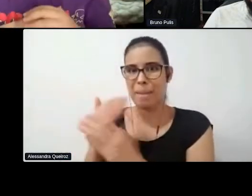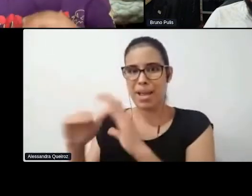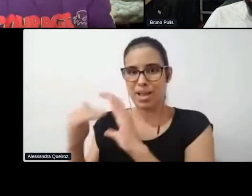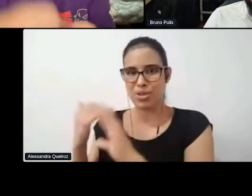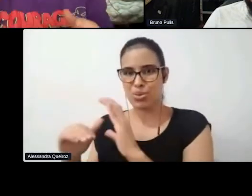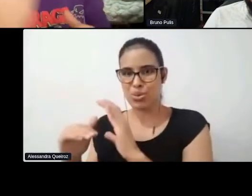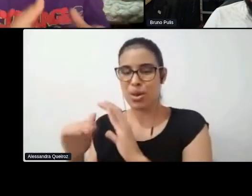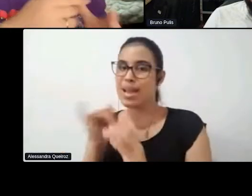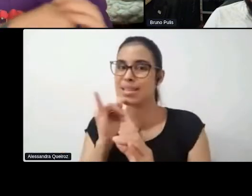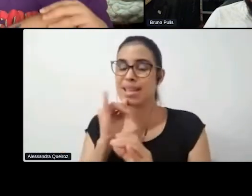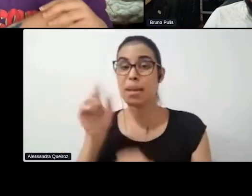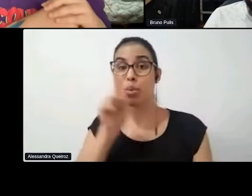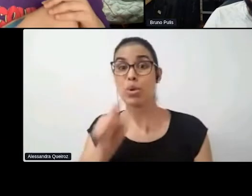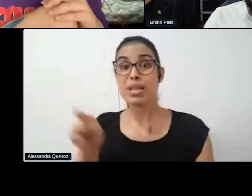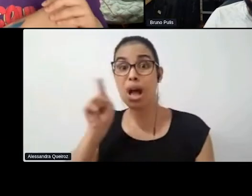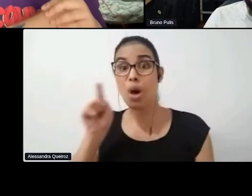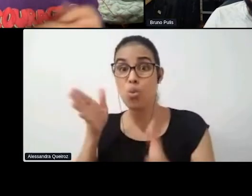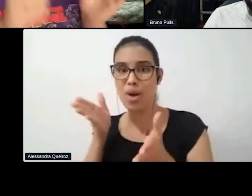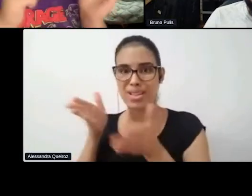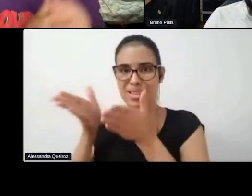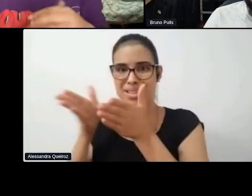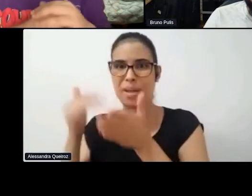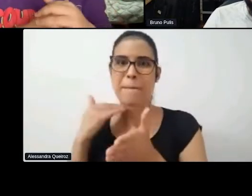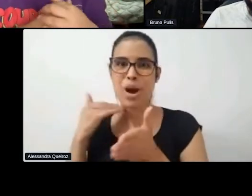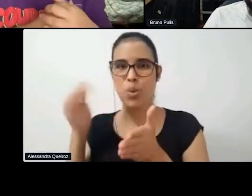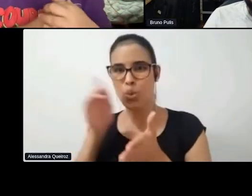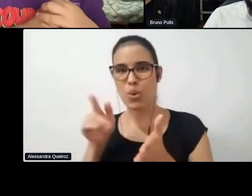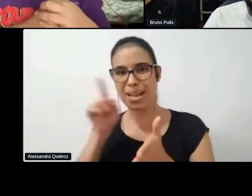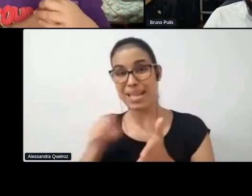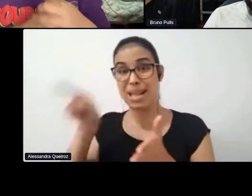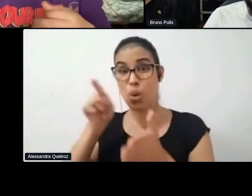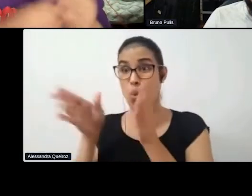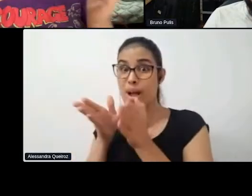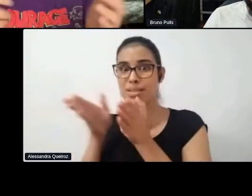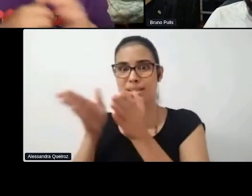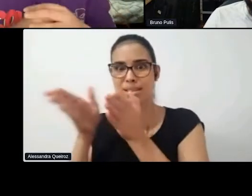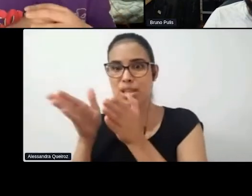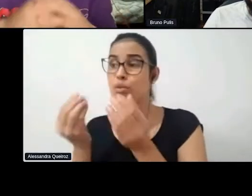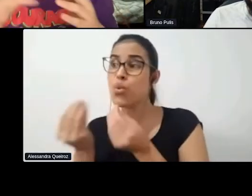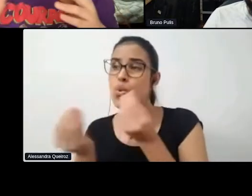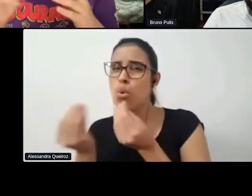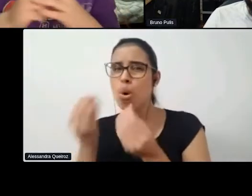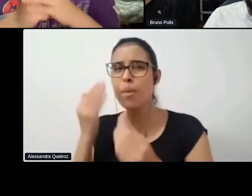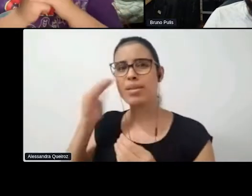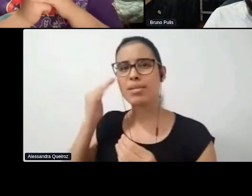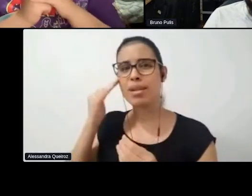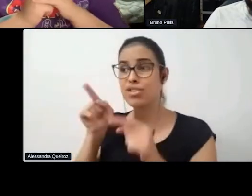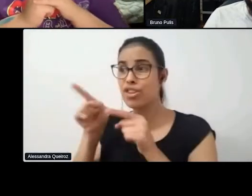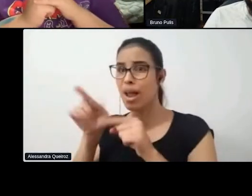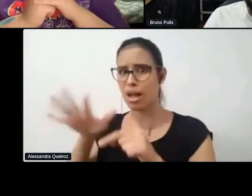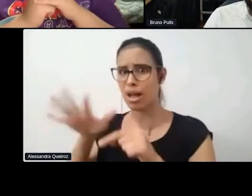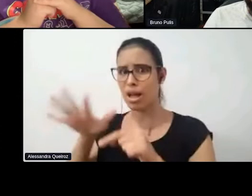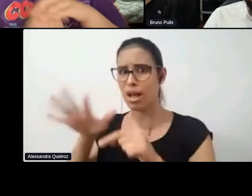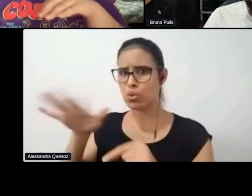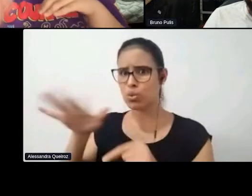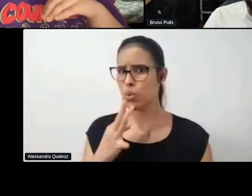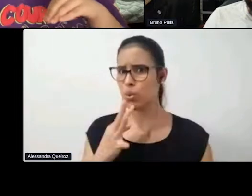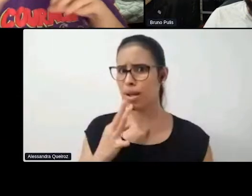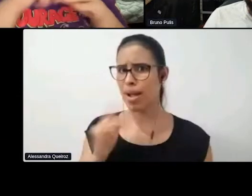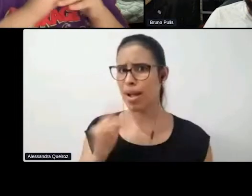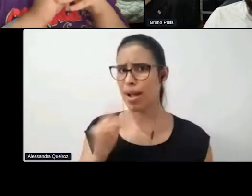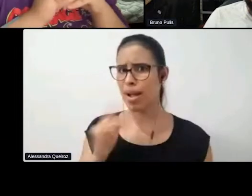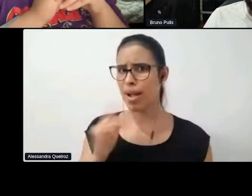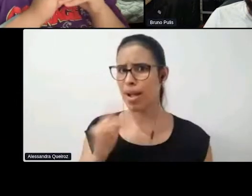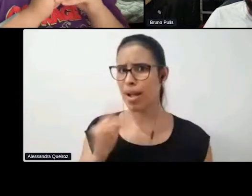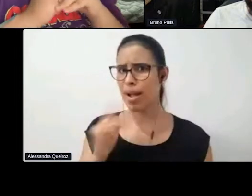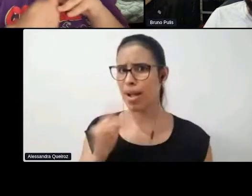Itaú acessível? Vamos tornar o fluxo de pagamentos do Itaú acessível. Vamos entender como que o time está sobre o assunto de acessibilidade? Vamos fazer